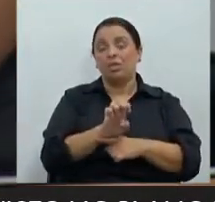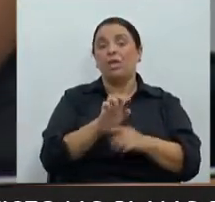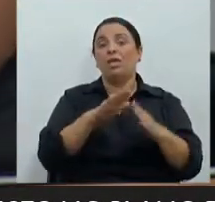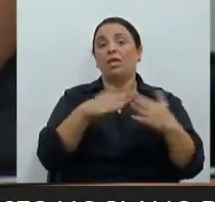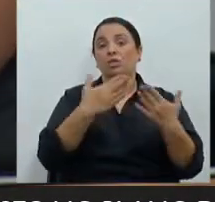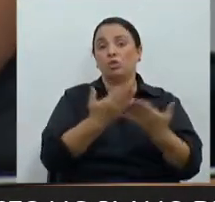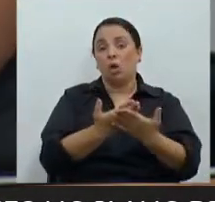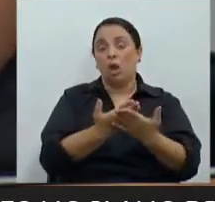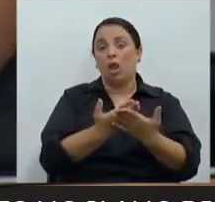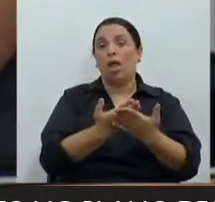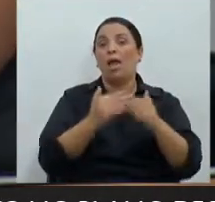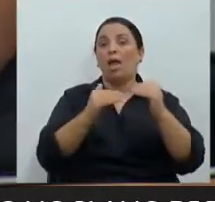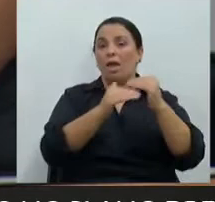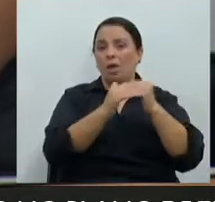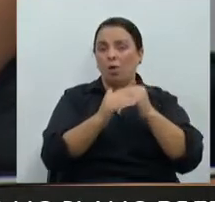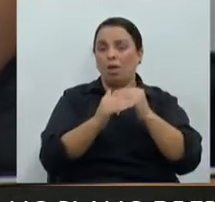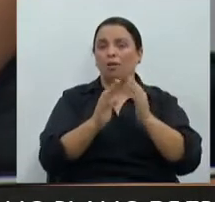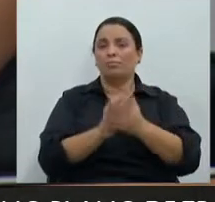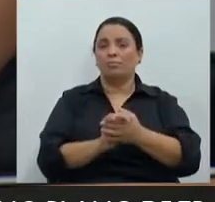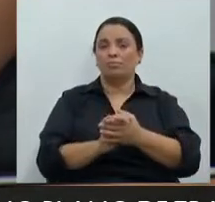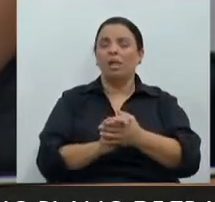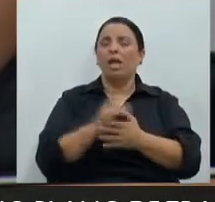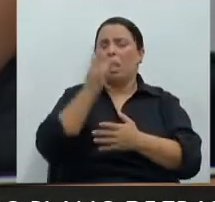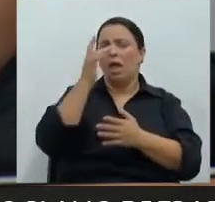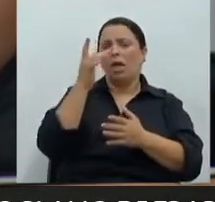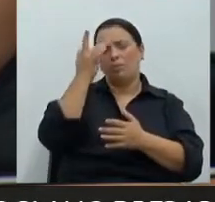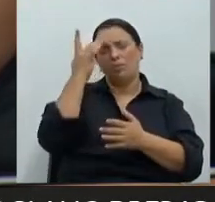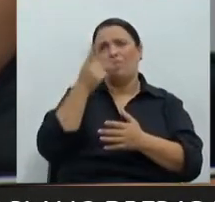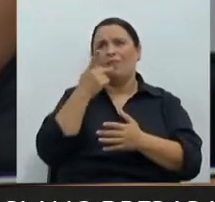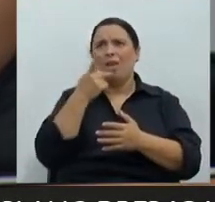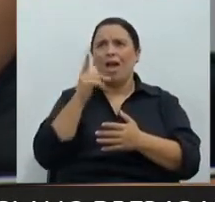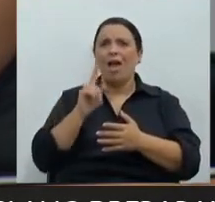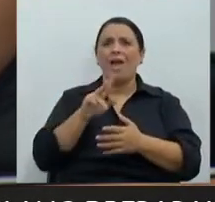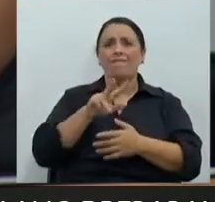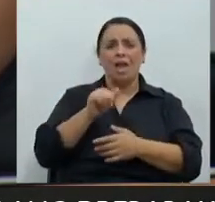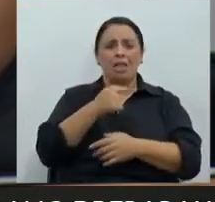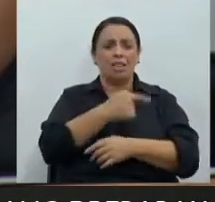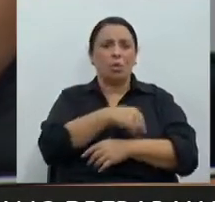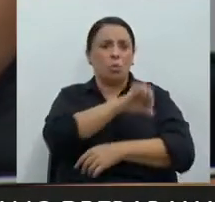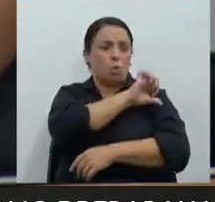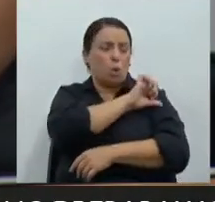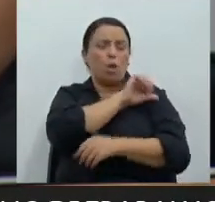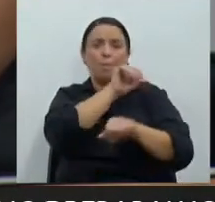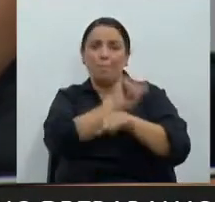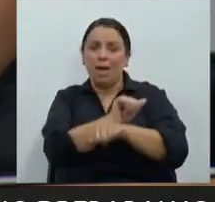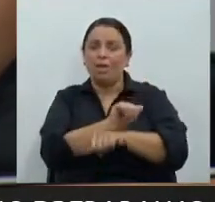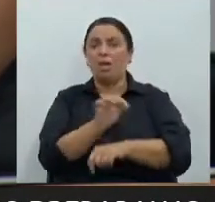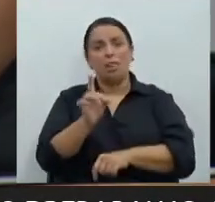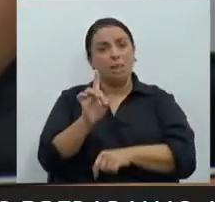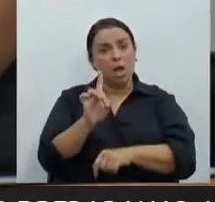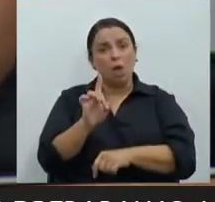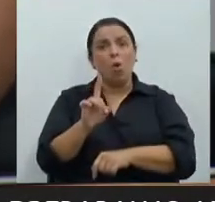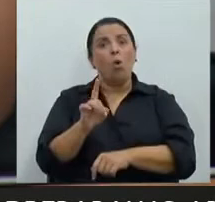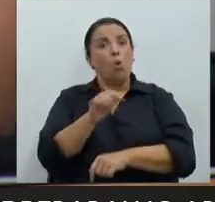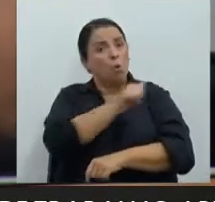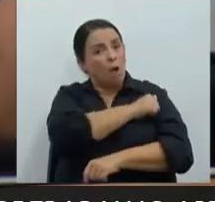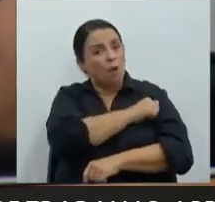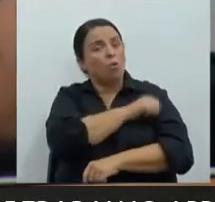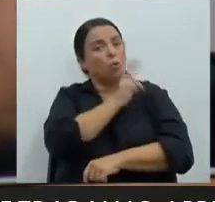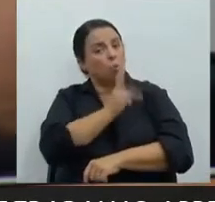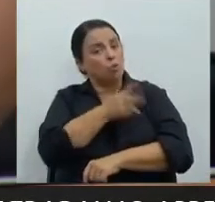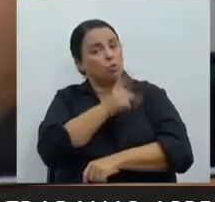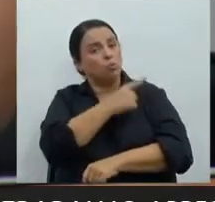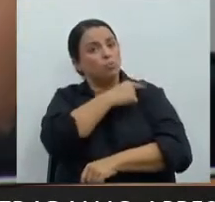ele vai até o nono ano e para? Não. O estudante vai até o nono ano e continua conosco no ensino